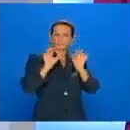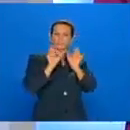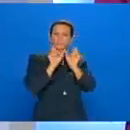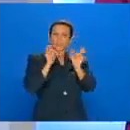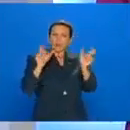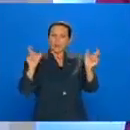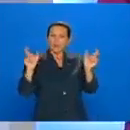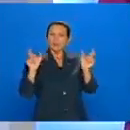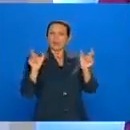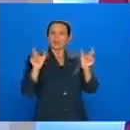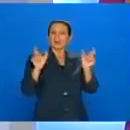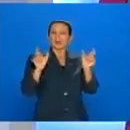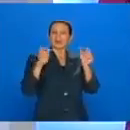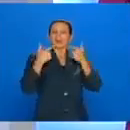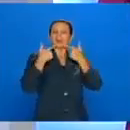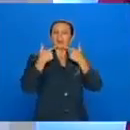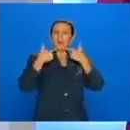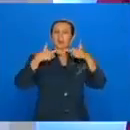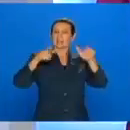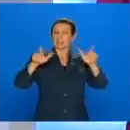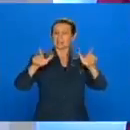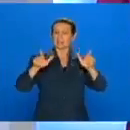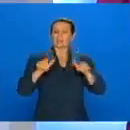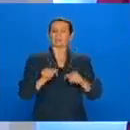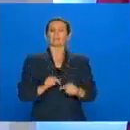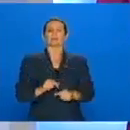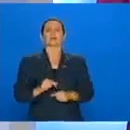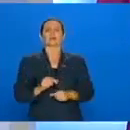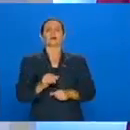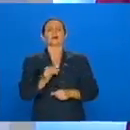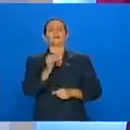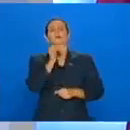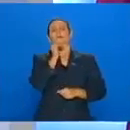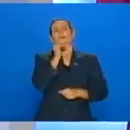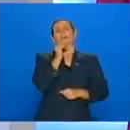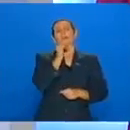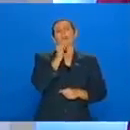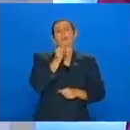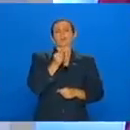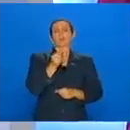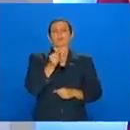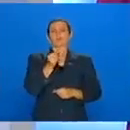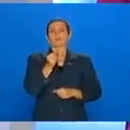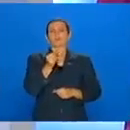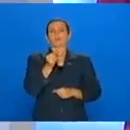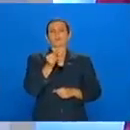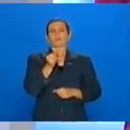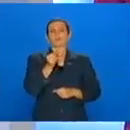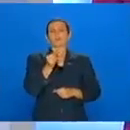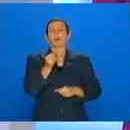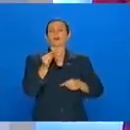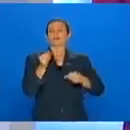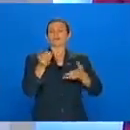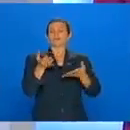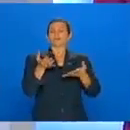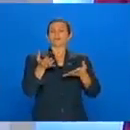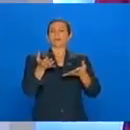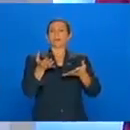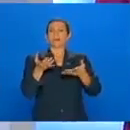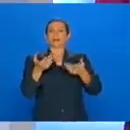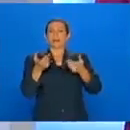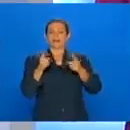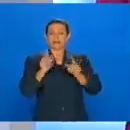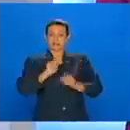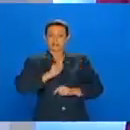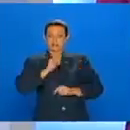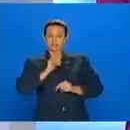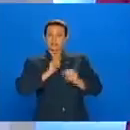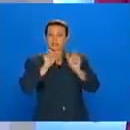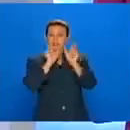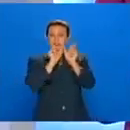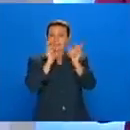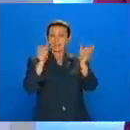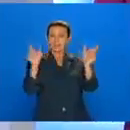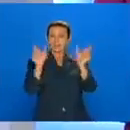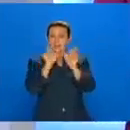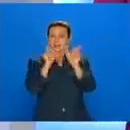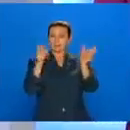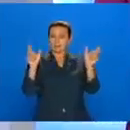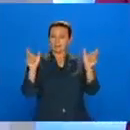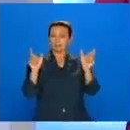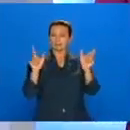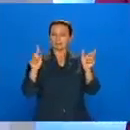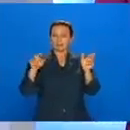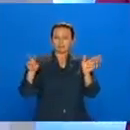exemplo de uma categoria gramatical que está diretamente ligada às